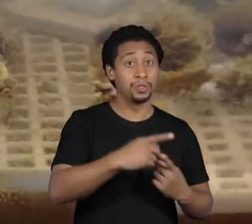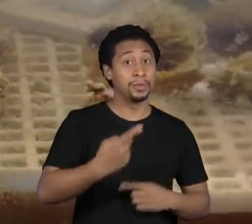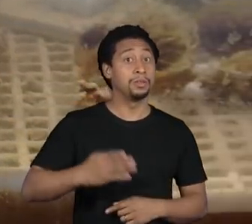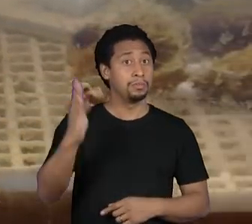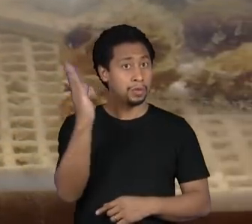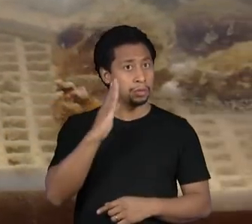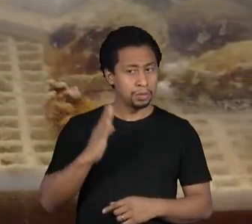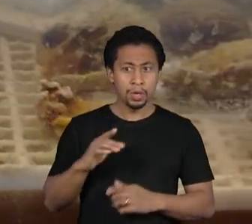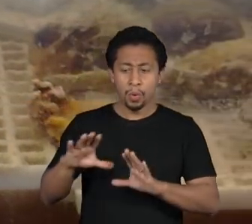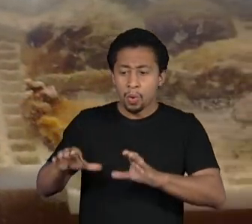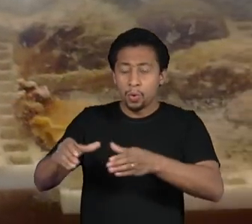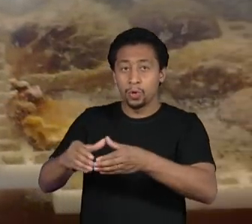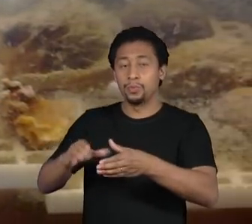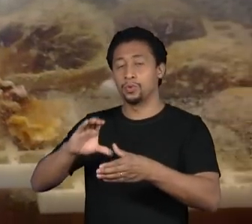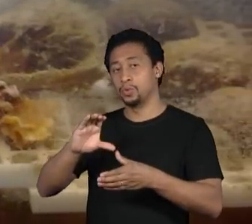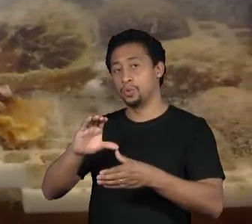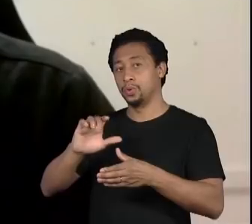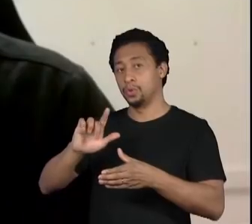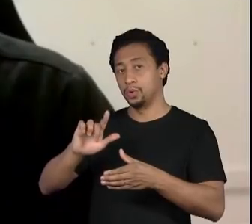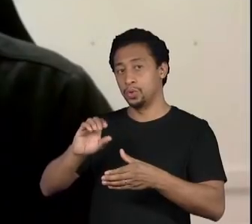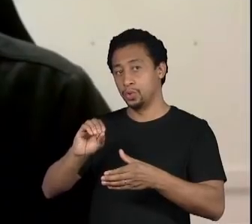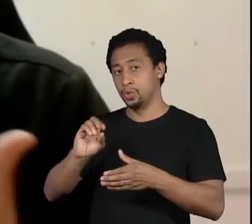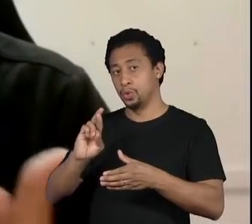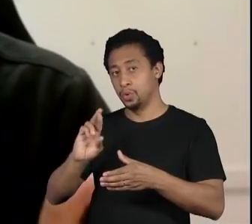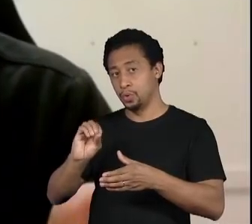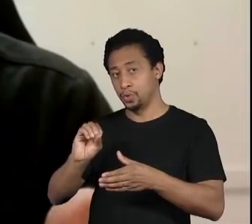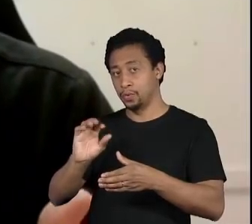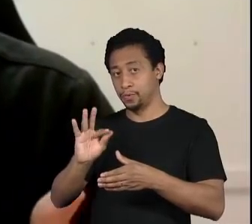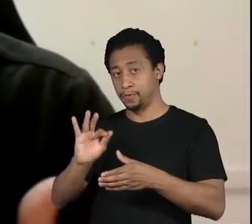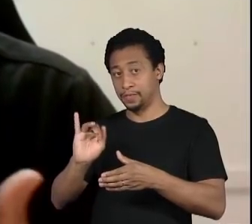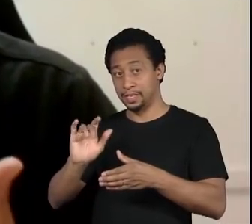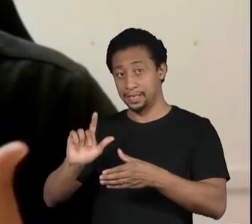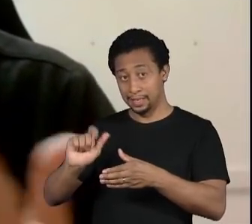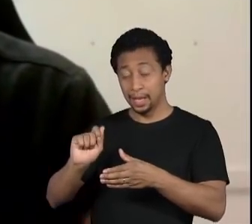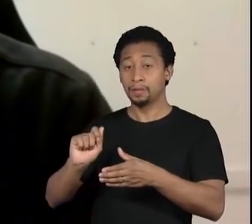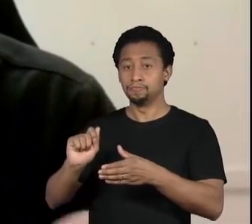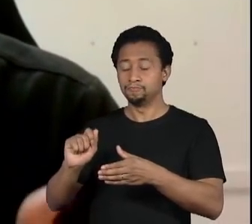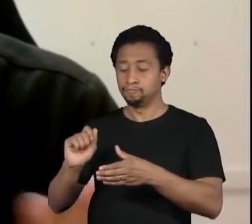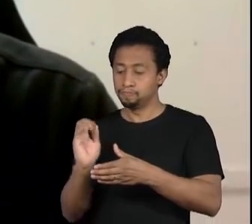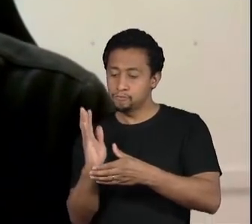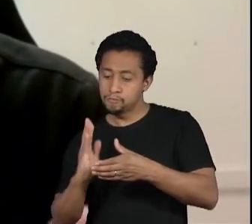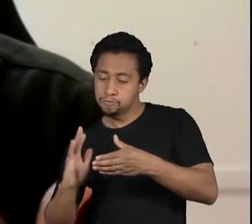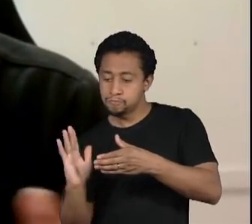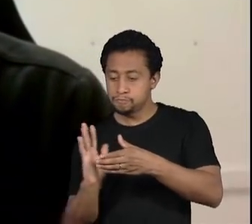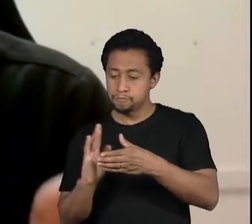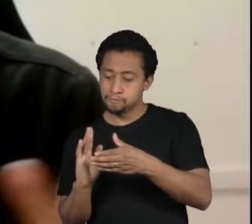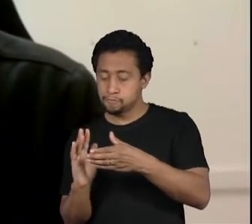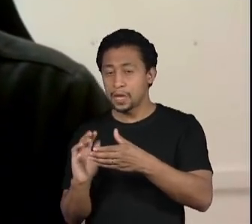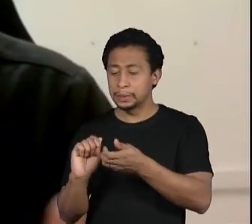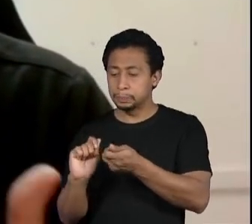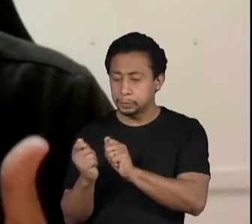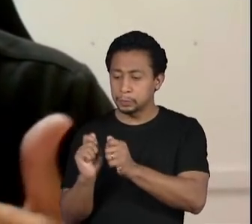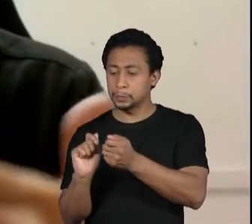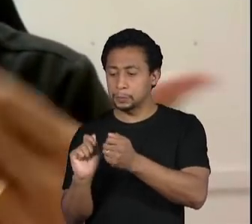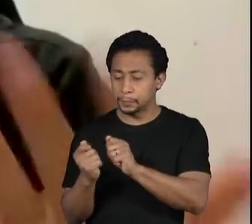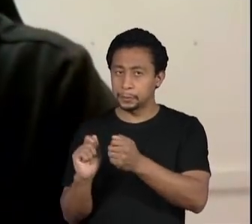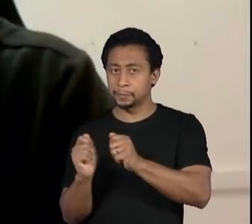clorofila. Então, isso demonstra, aparentemente, uma capacidade de ajustar a